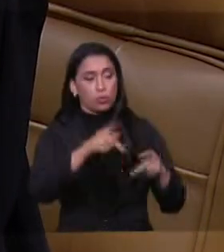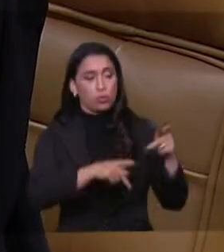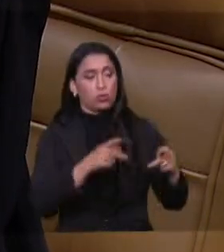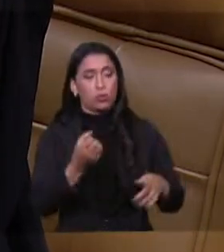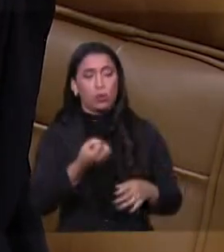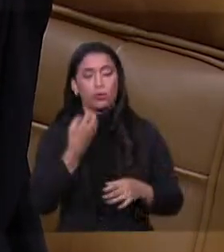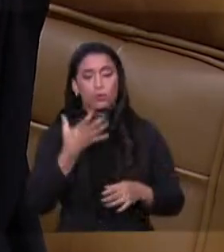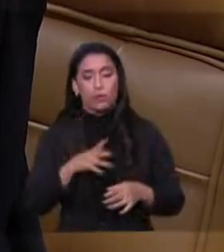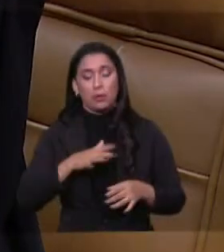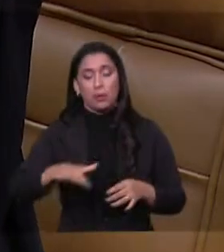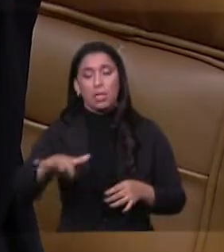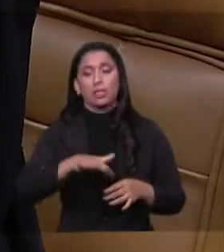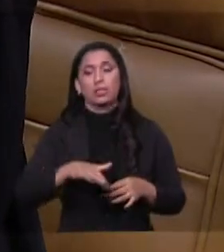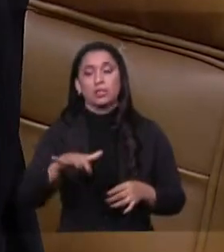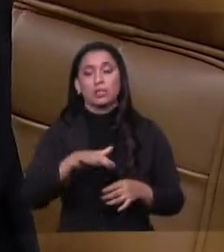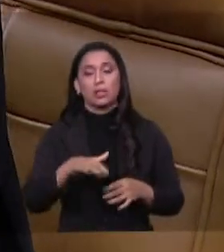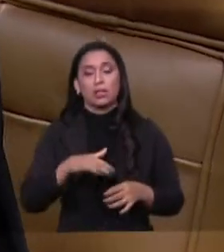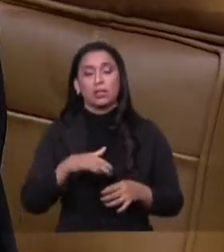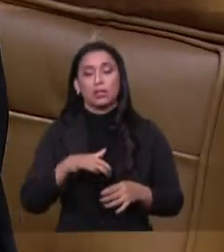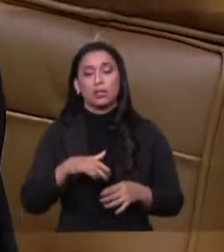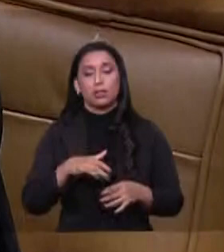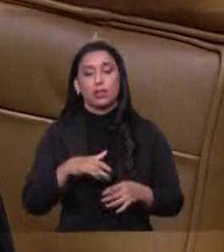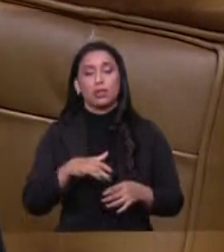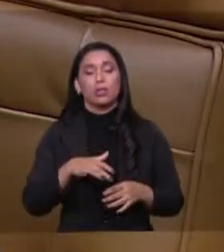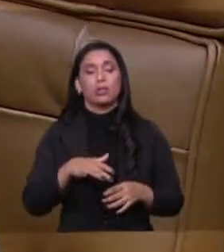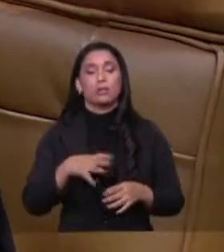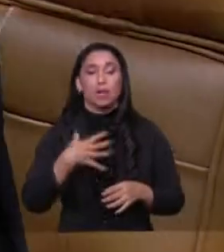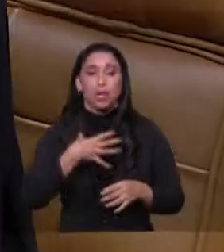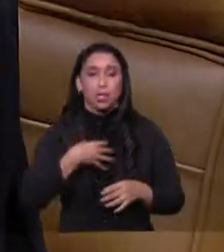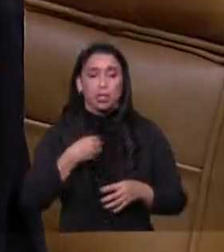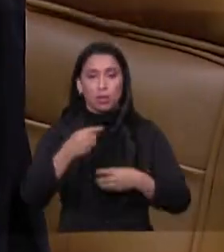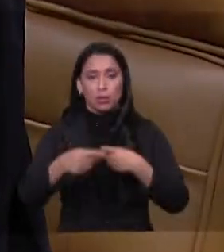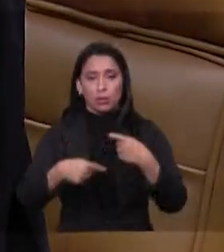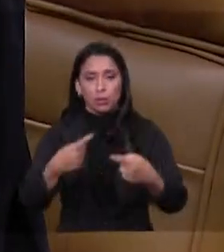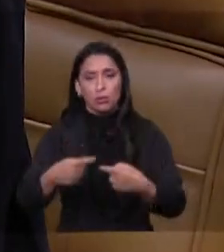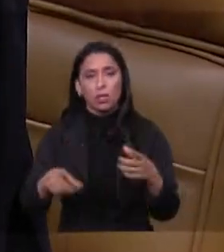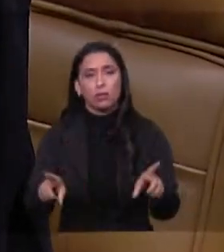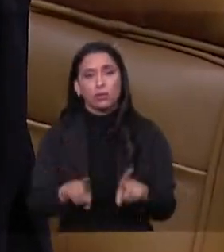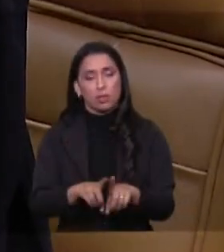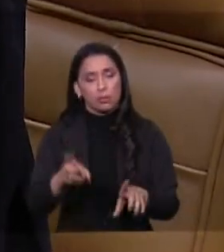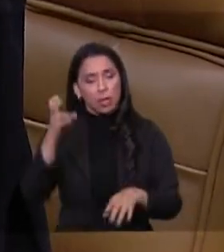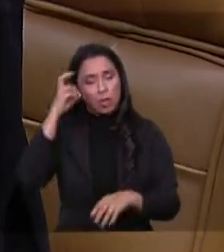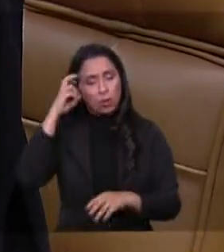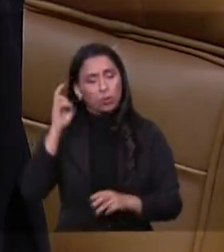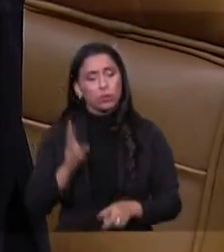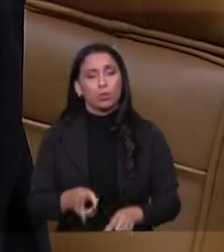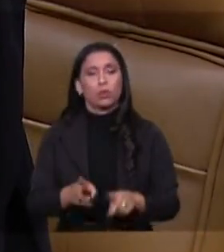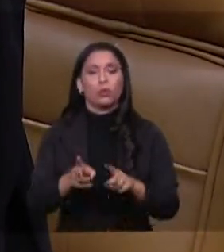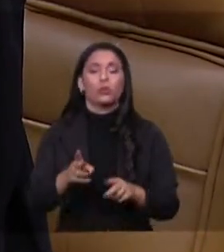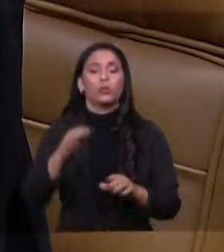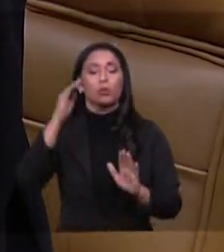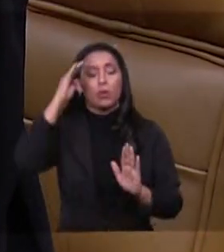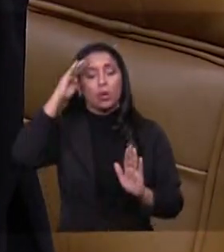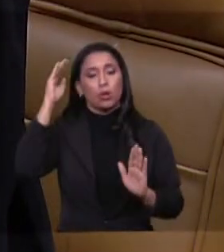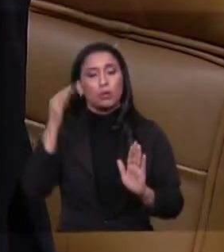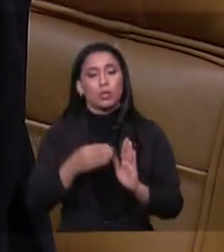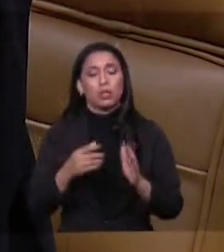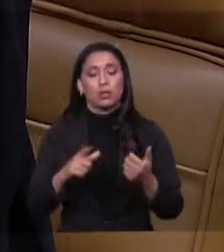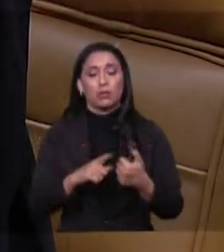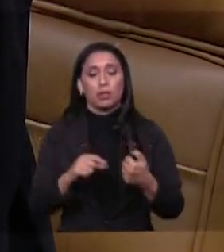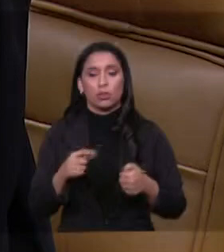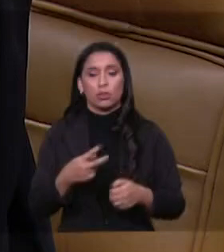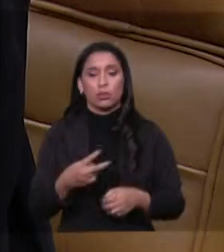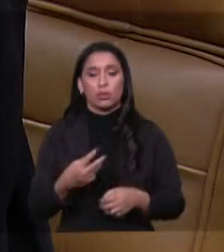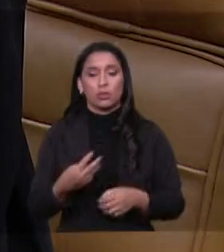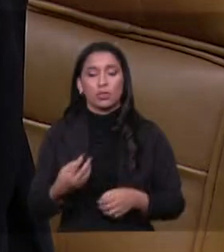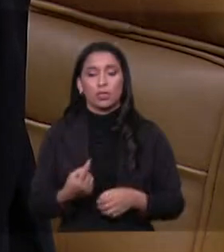povos e das regiões necessárias à reprodução física e cultural, nos exatos termos abarcados pelo artigo 231,